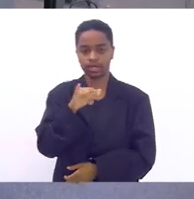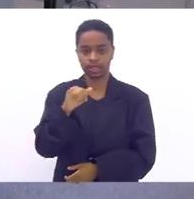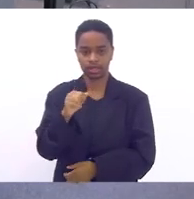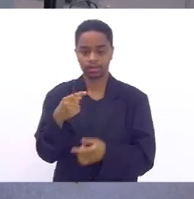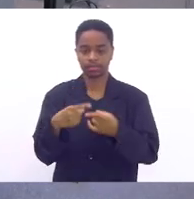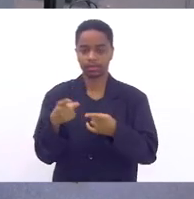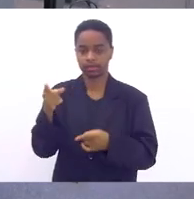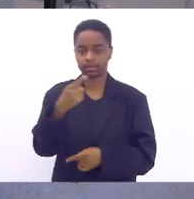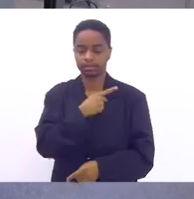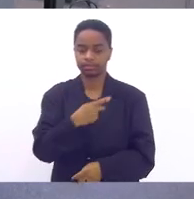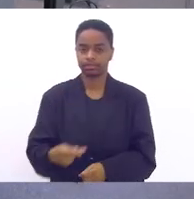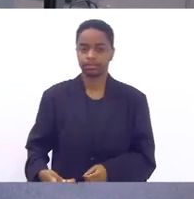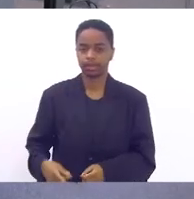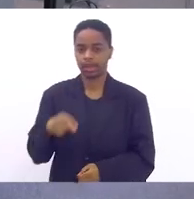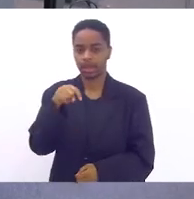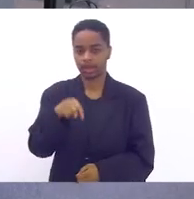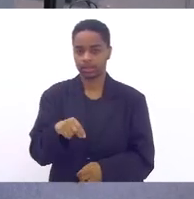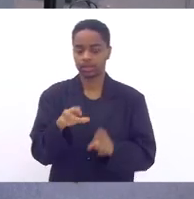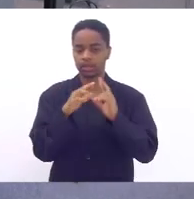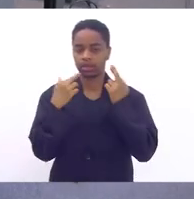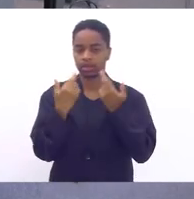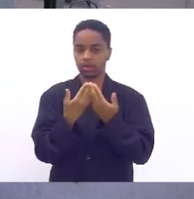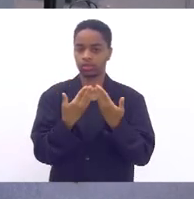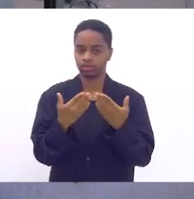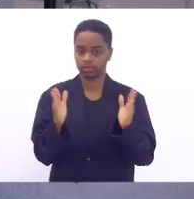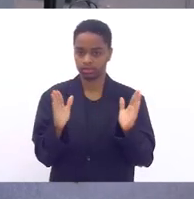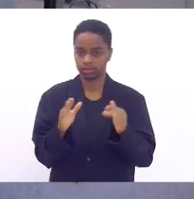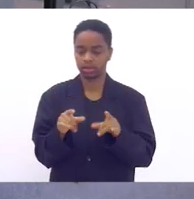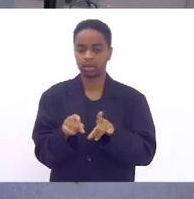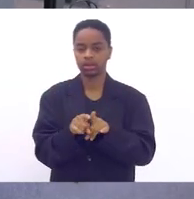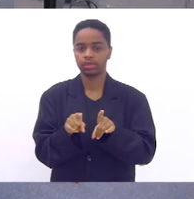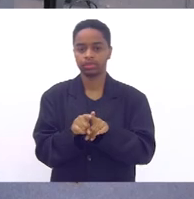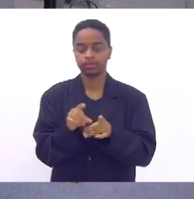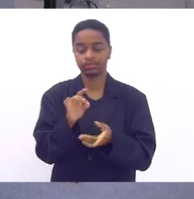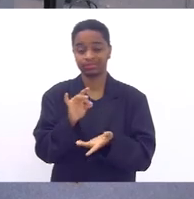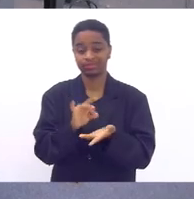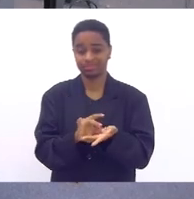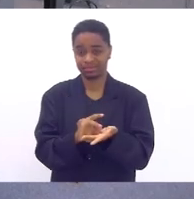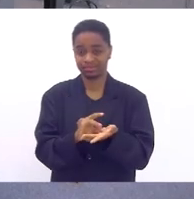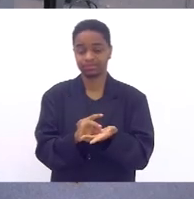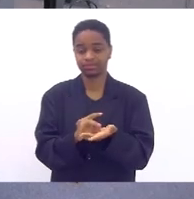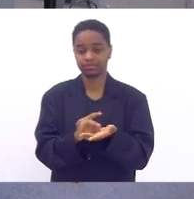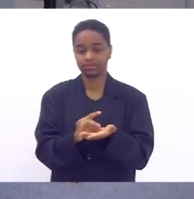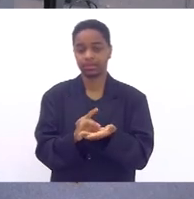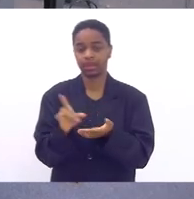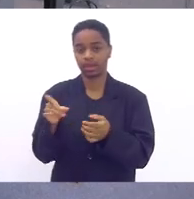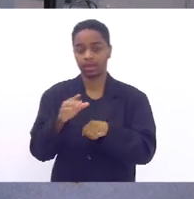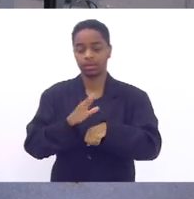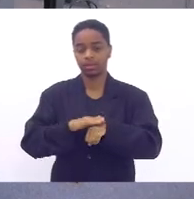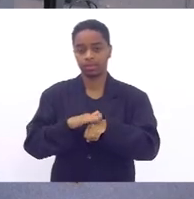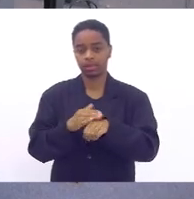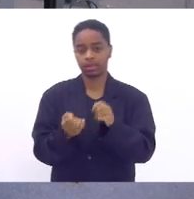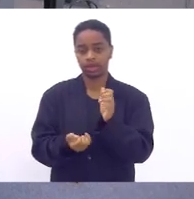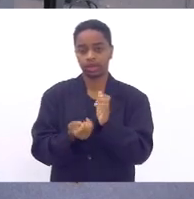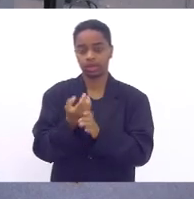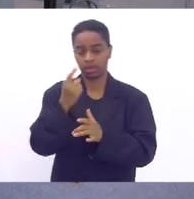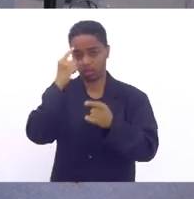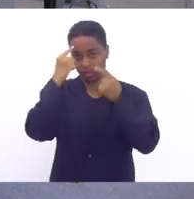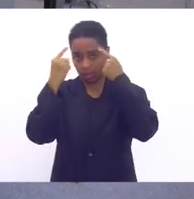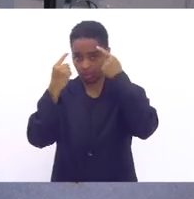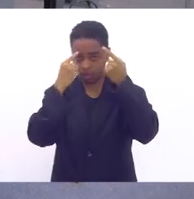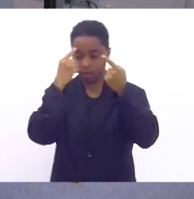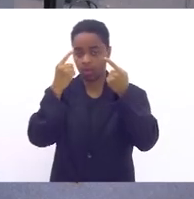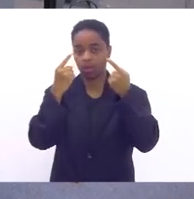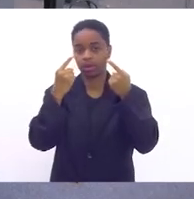Preside essa importante audiência pública e que na verdade foi a autor original da ideia da